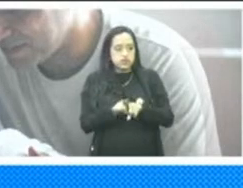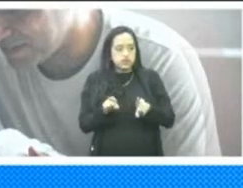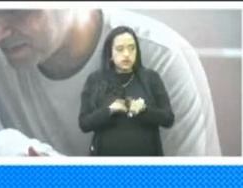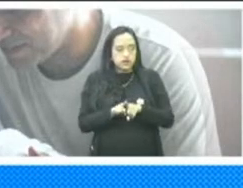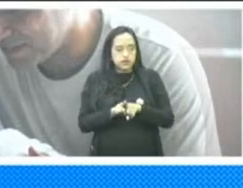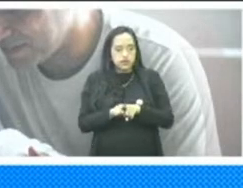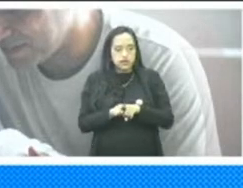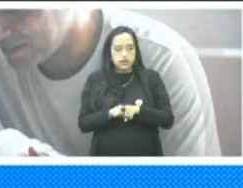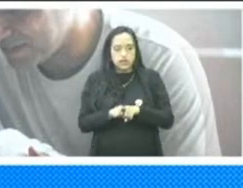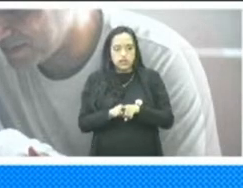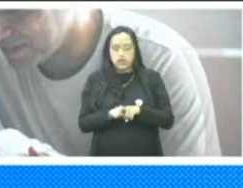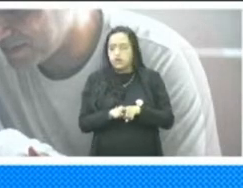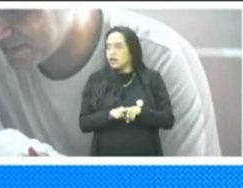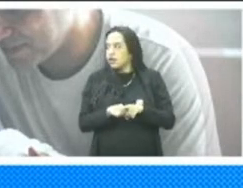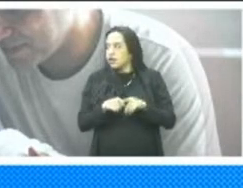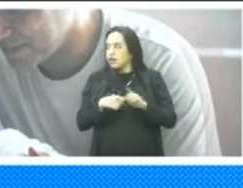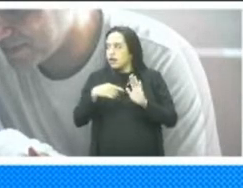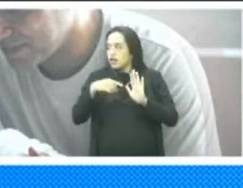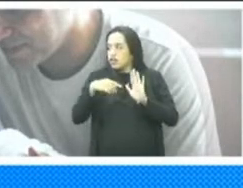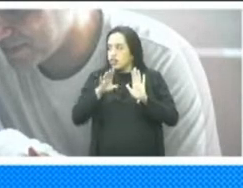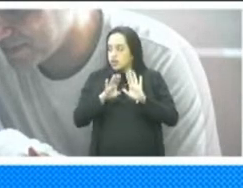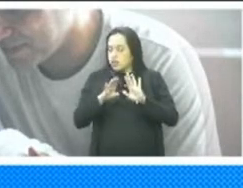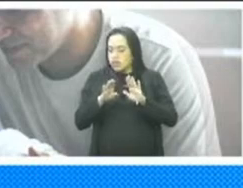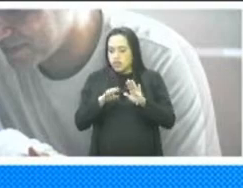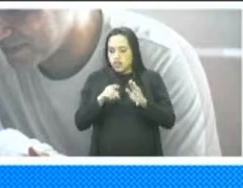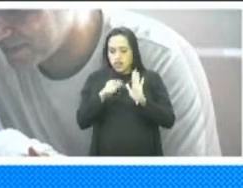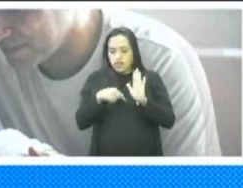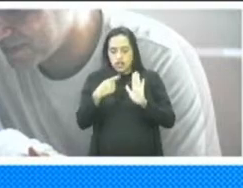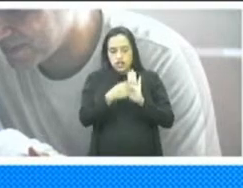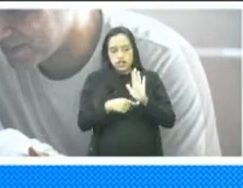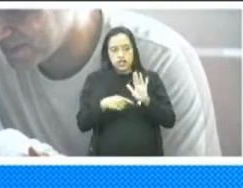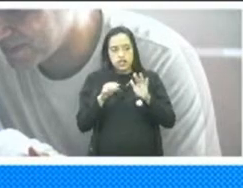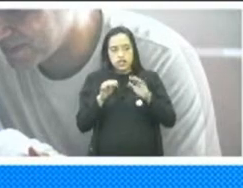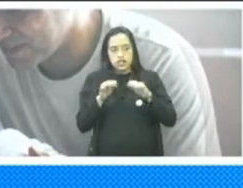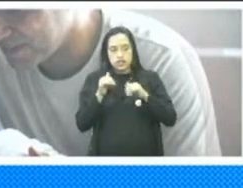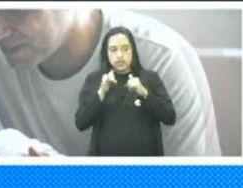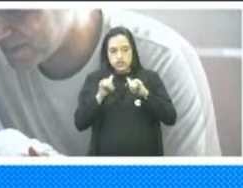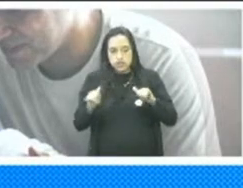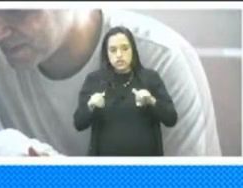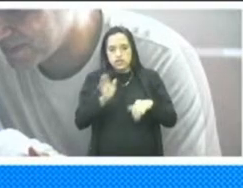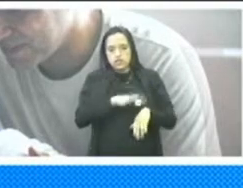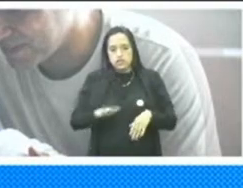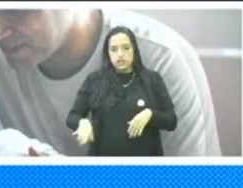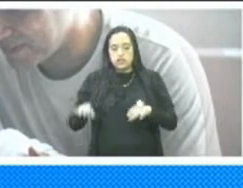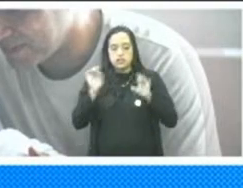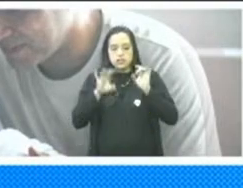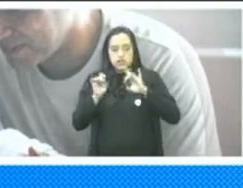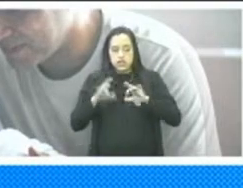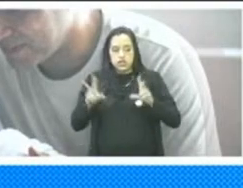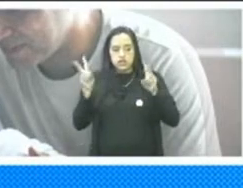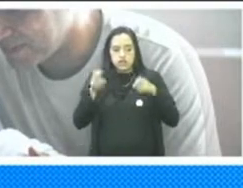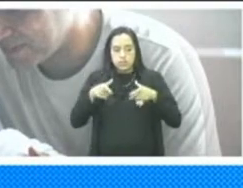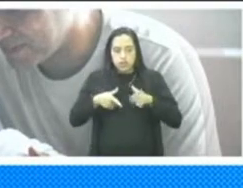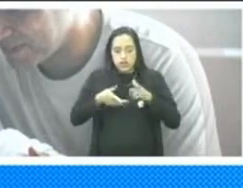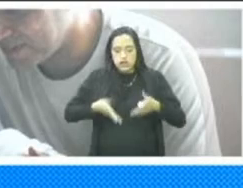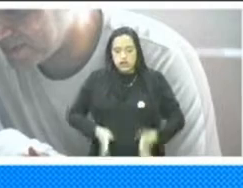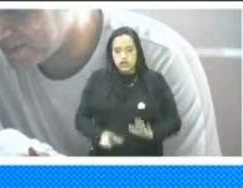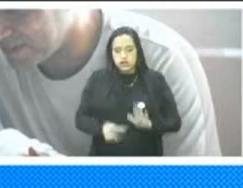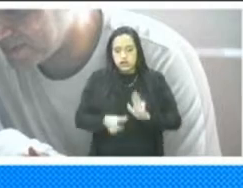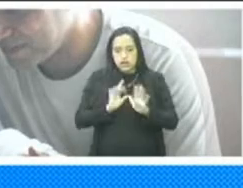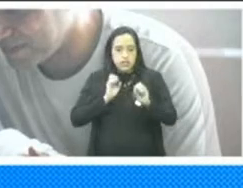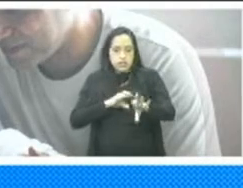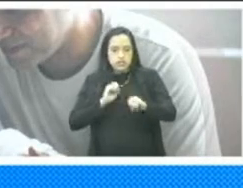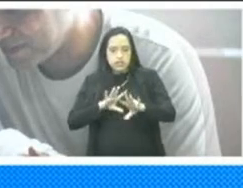na caderneta digital da criança, né, um item específico sobre a prematuridade, para orientar, então,